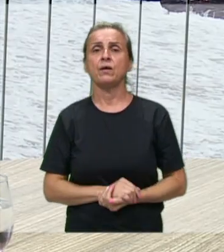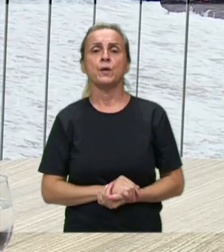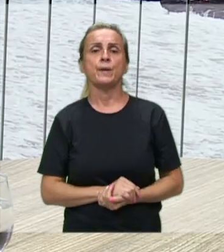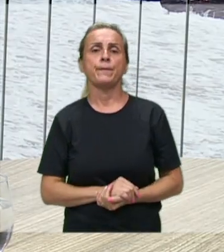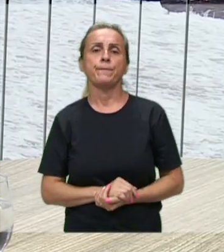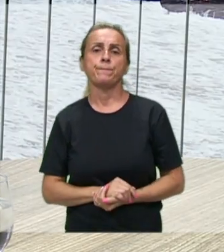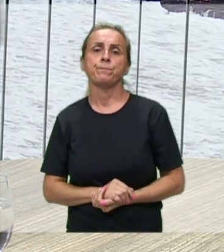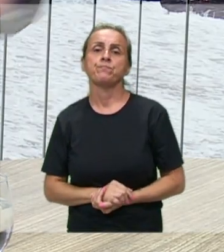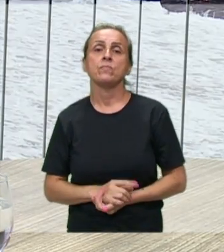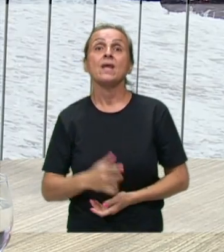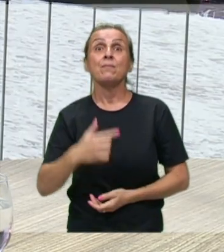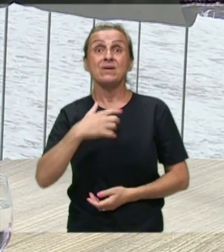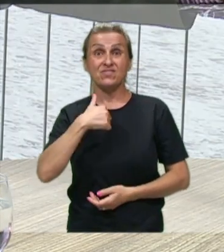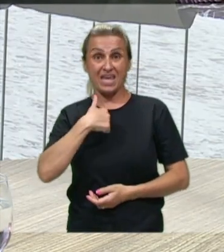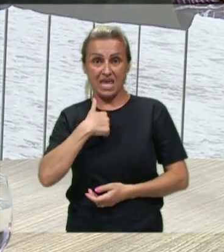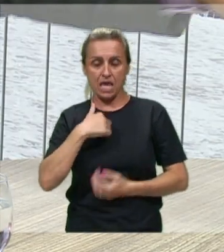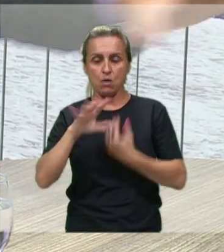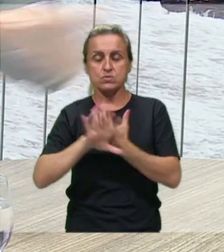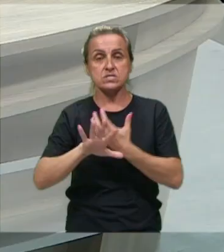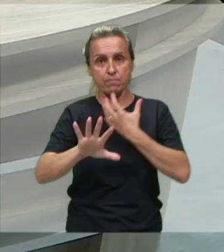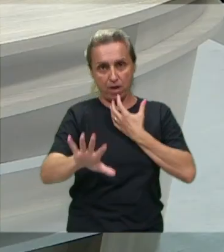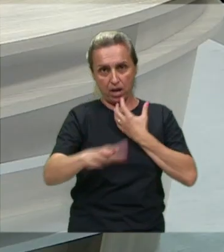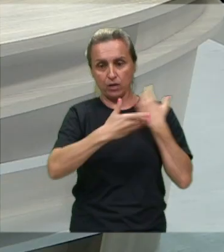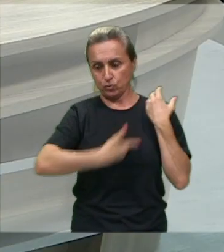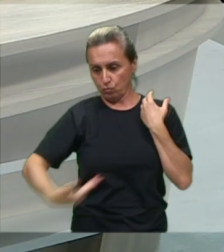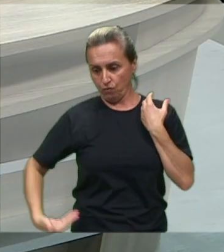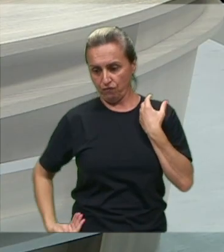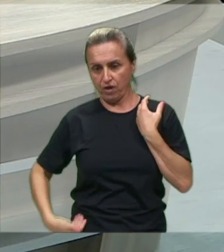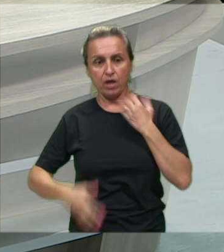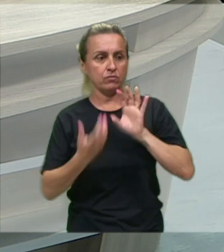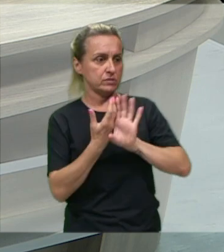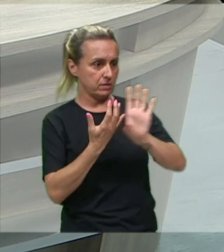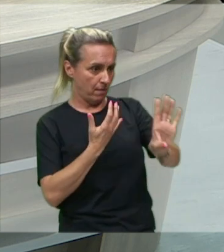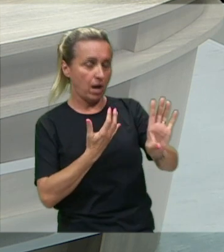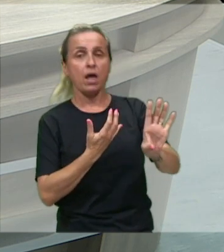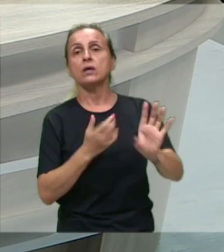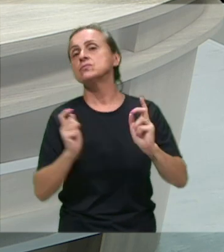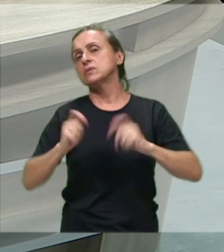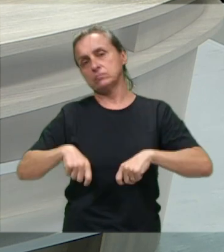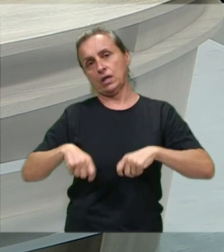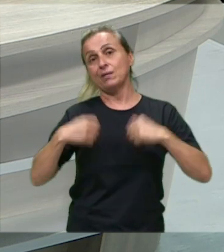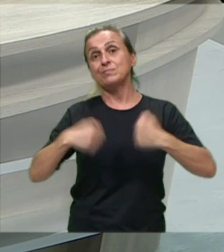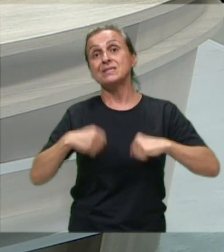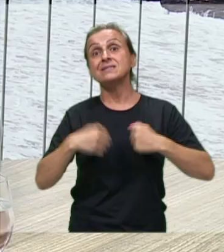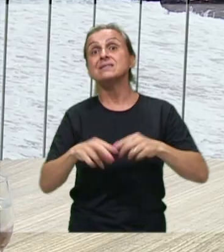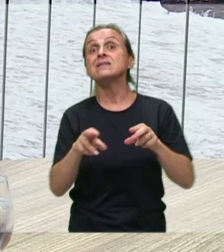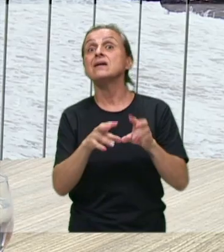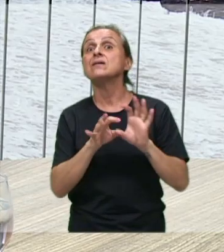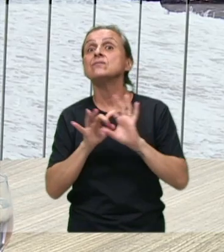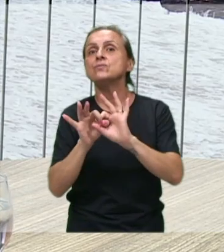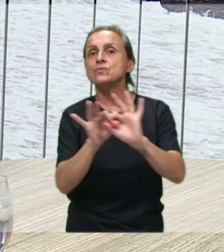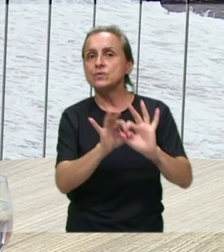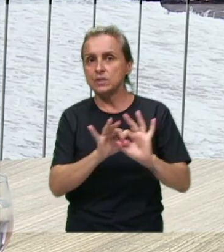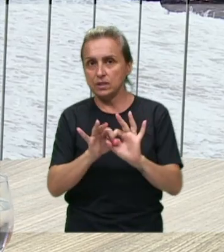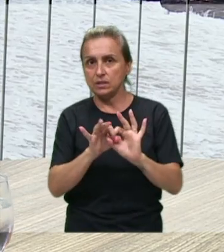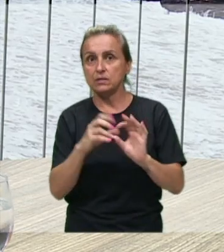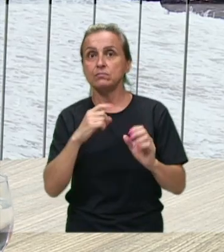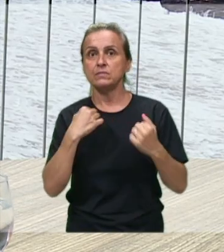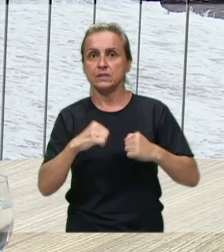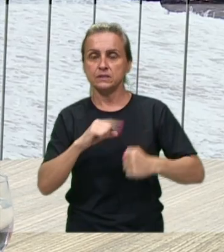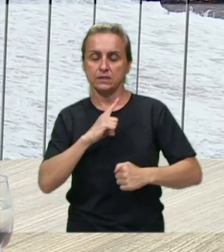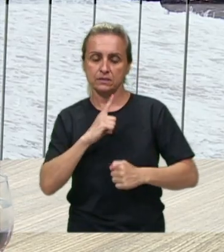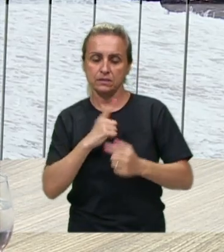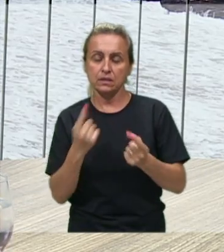aqui, governo lá e fiscalização do outro lado. Acho que essas dimensões de entendimento tem que estar bom para ambas as partes. Ou